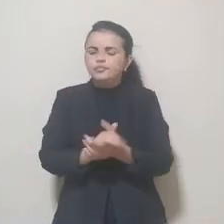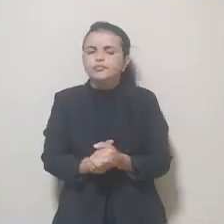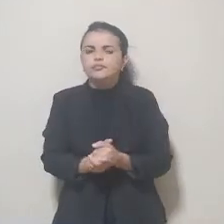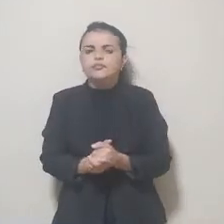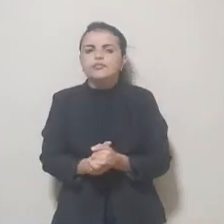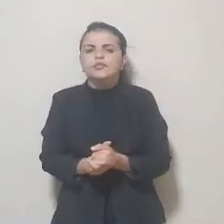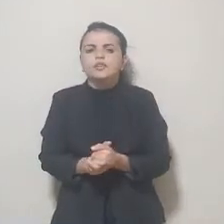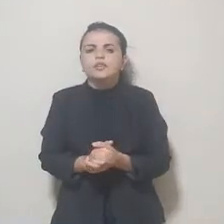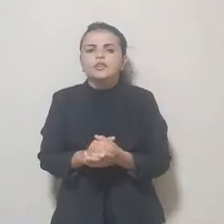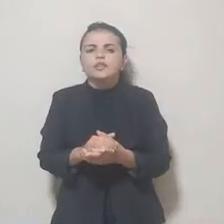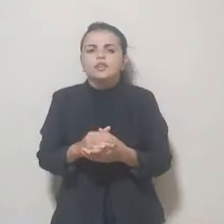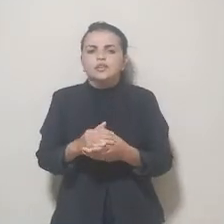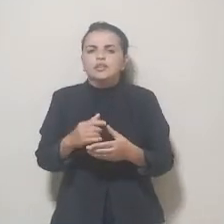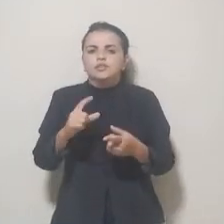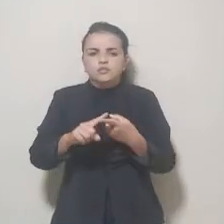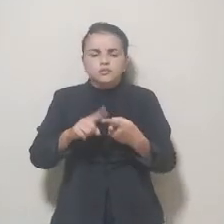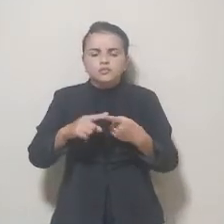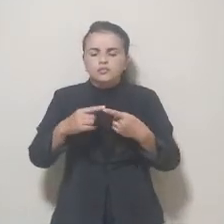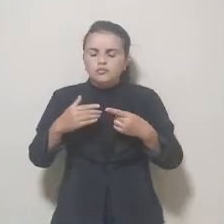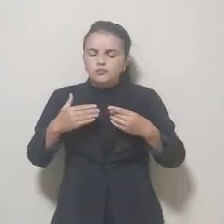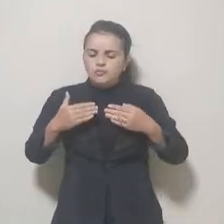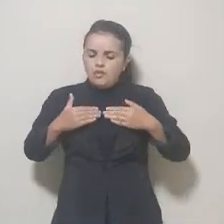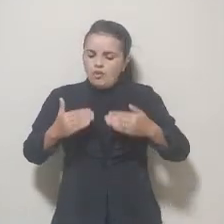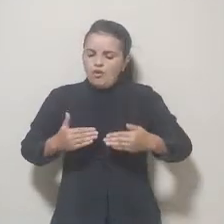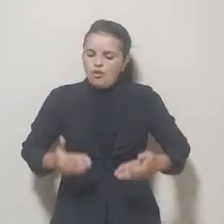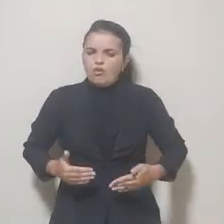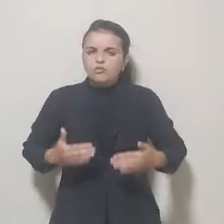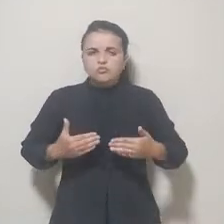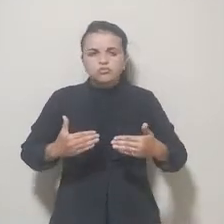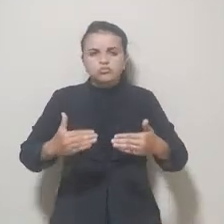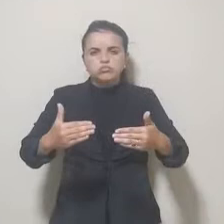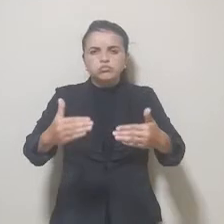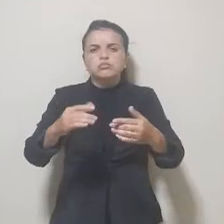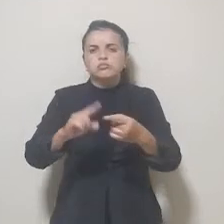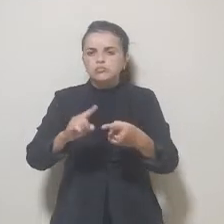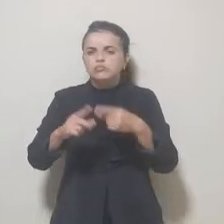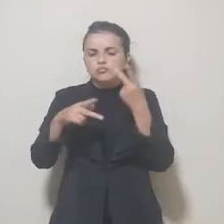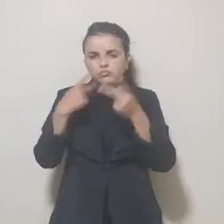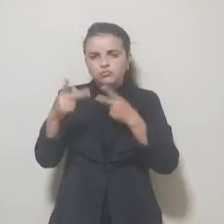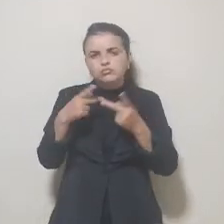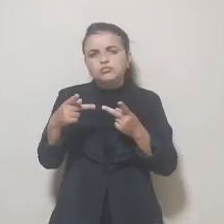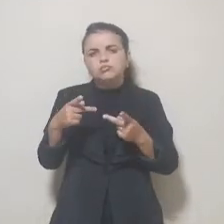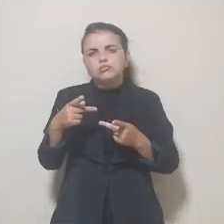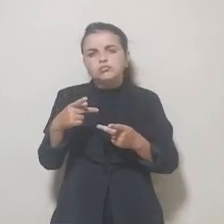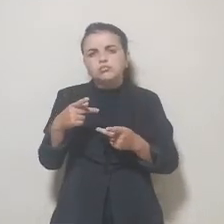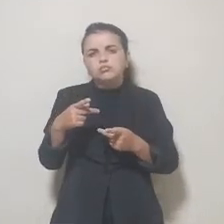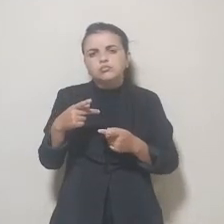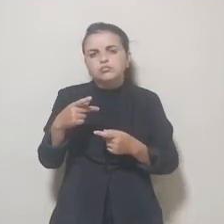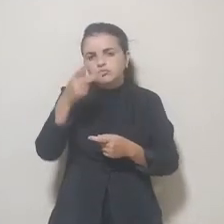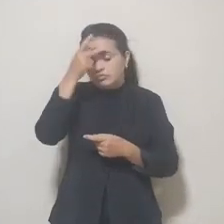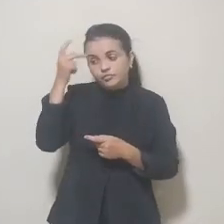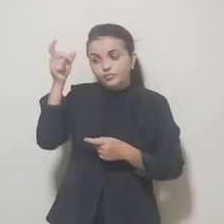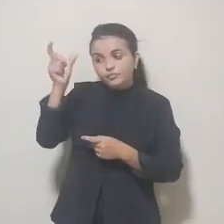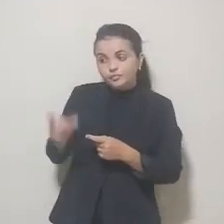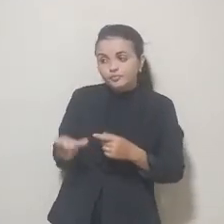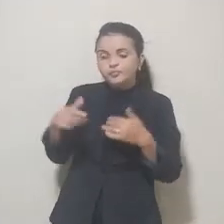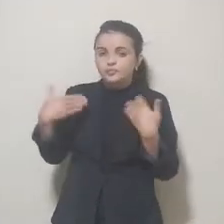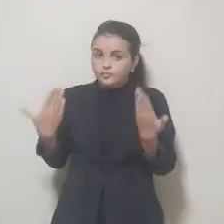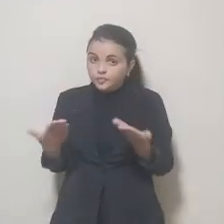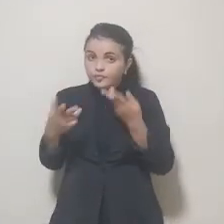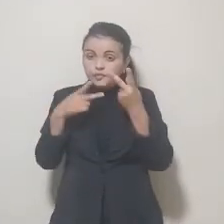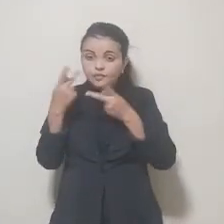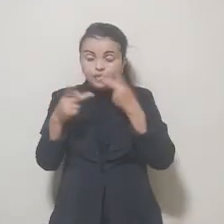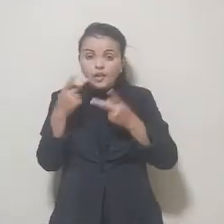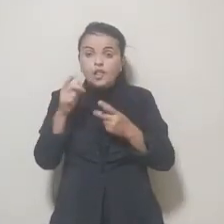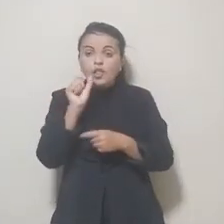leque de possibilidades de funções do nosso corpo, e não só quanto à questão sexual. Mas, continuando aqui, a gente entra agora